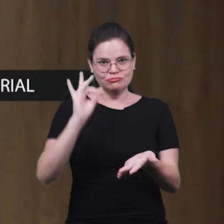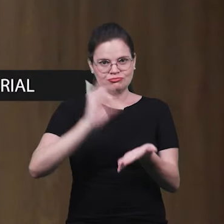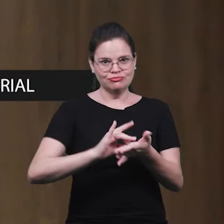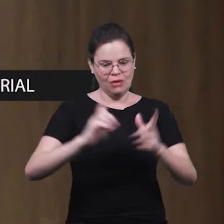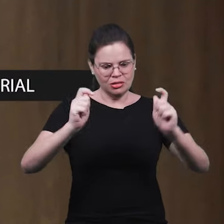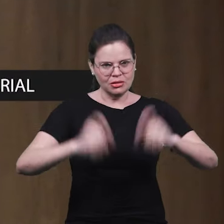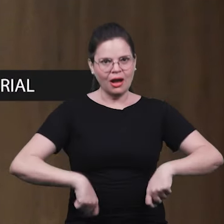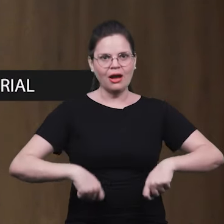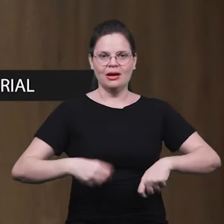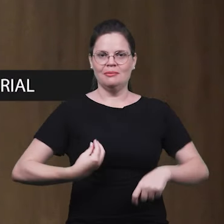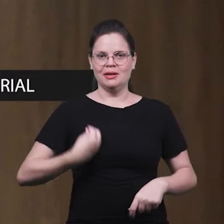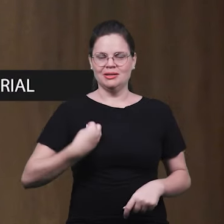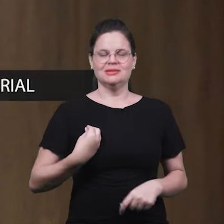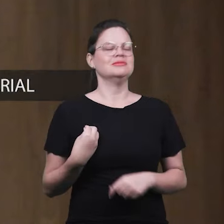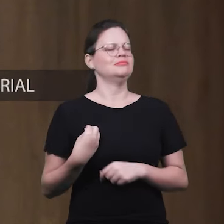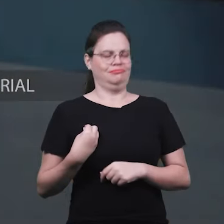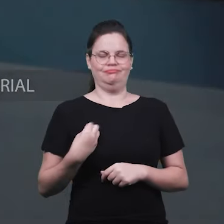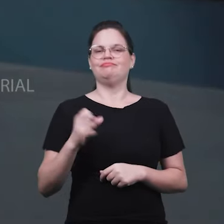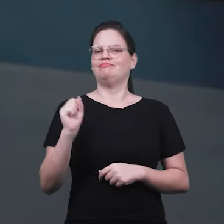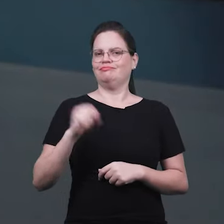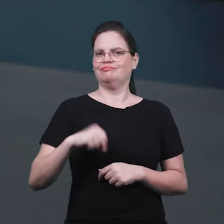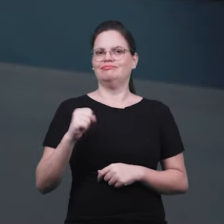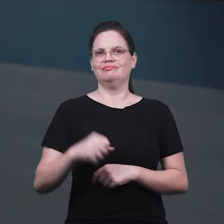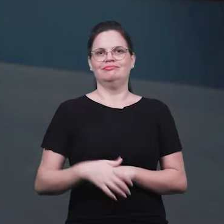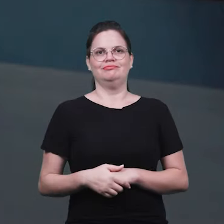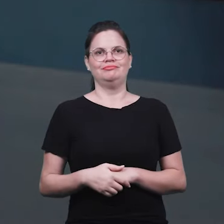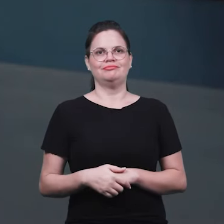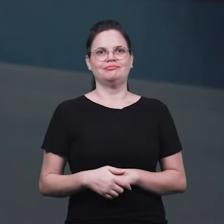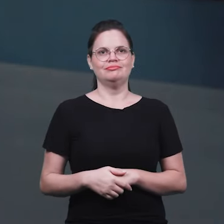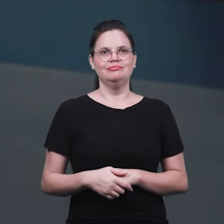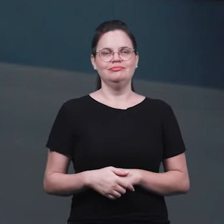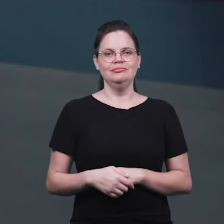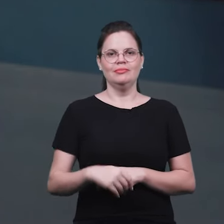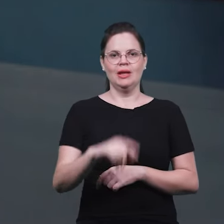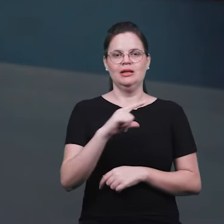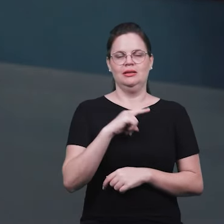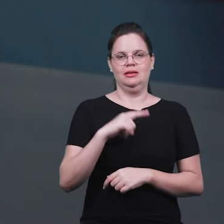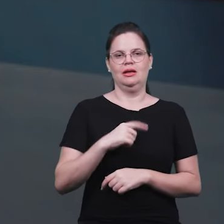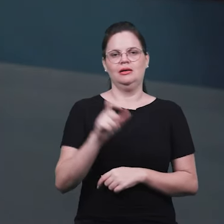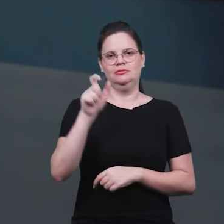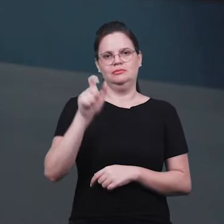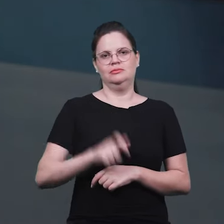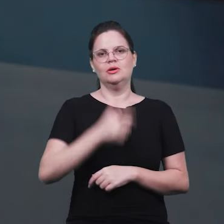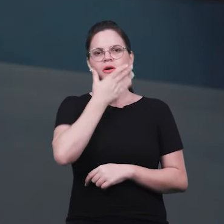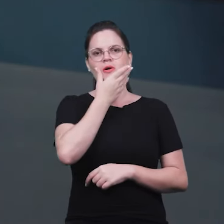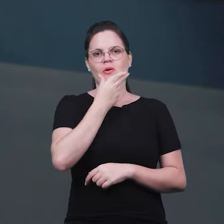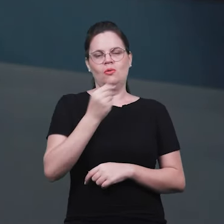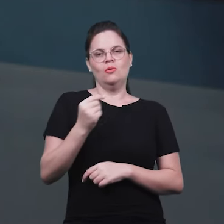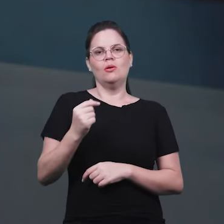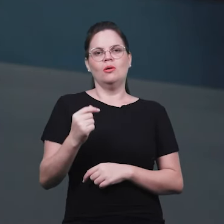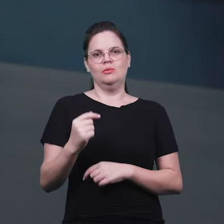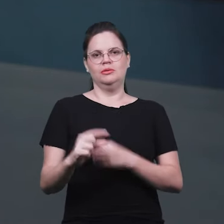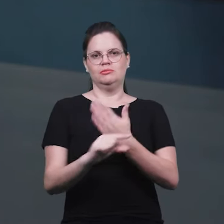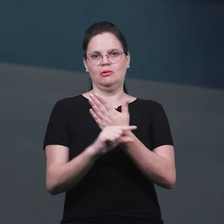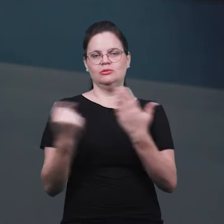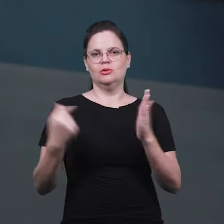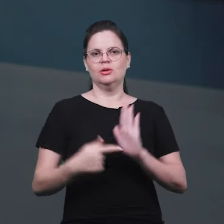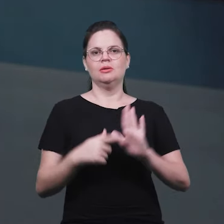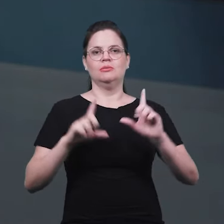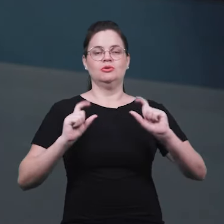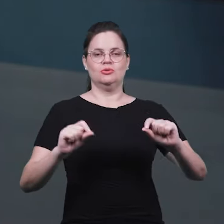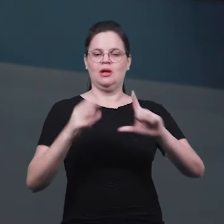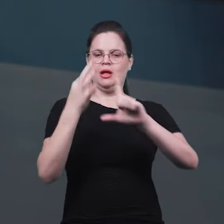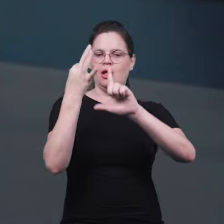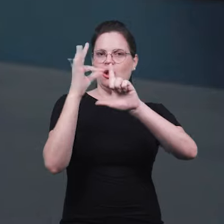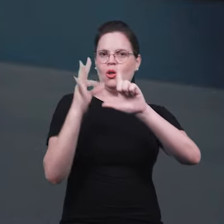eficientemente no momento presente, né? Sim, o Ronald Ballow é um famoso escritor dentro da área logística. Ele diz que a logística